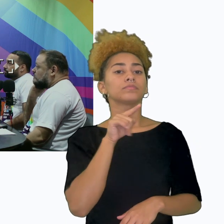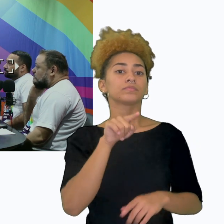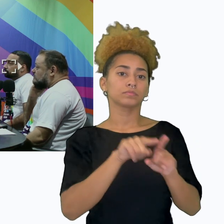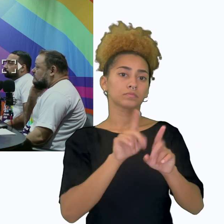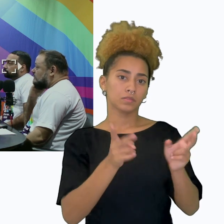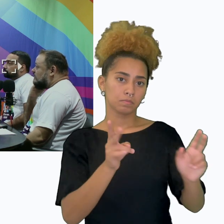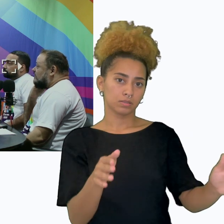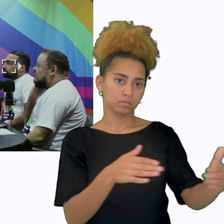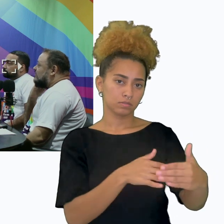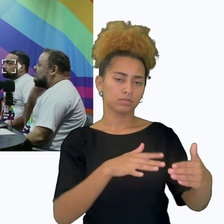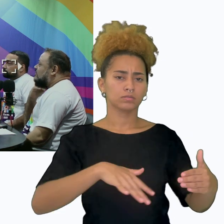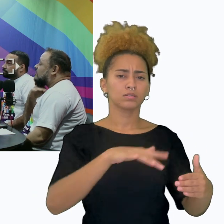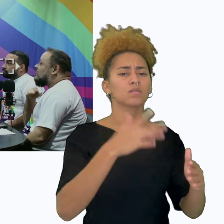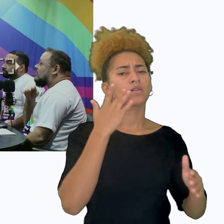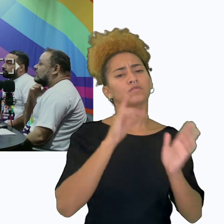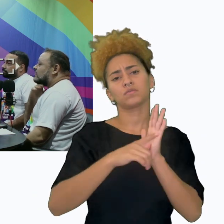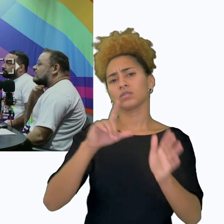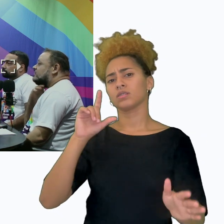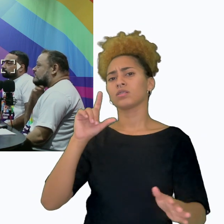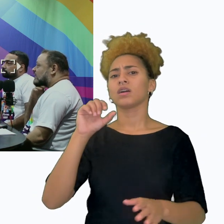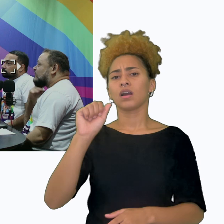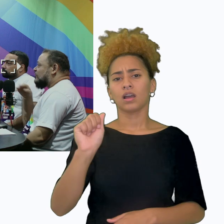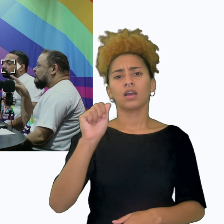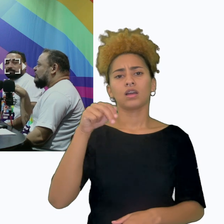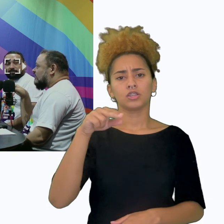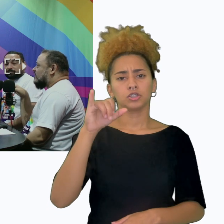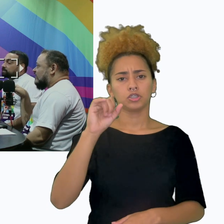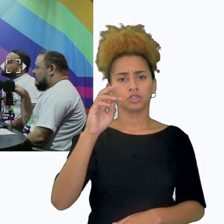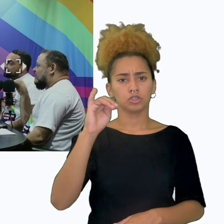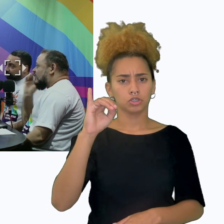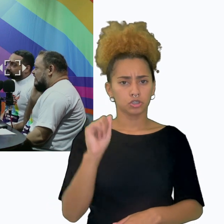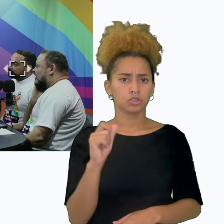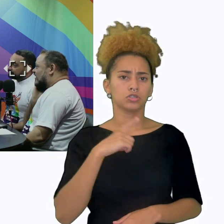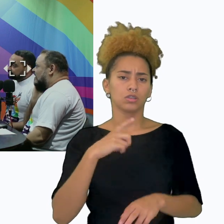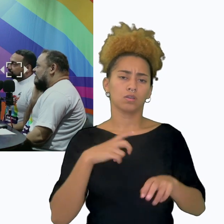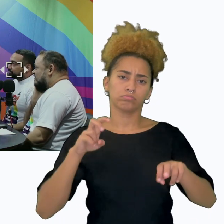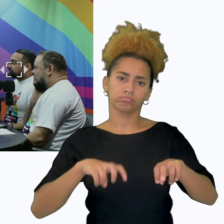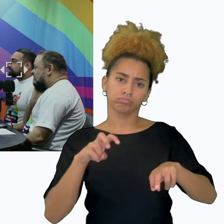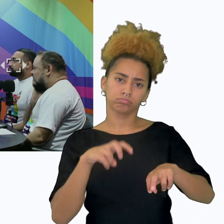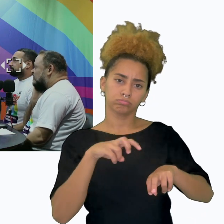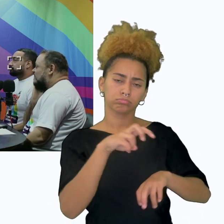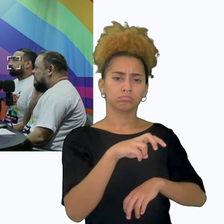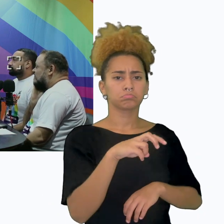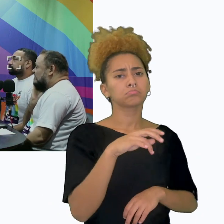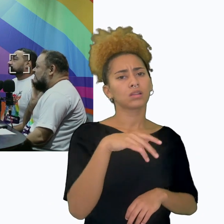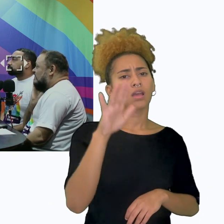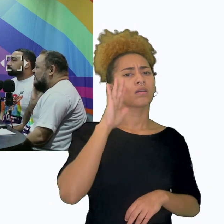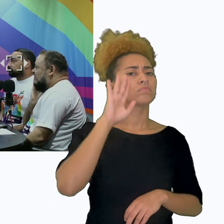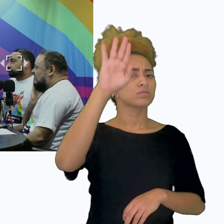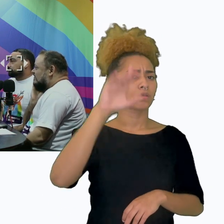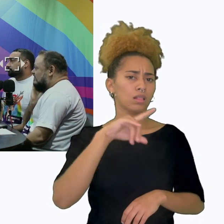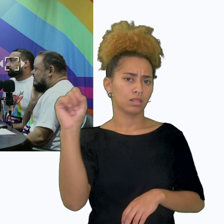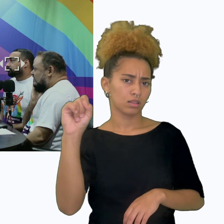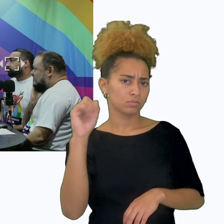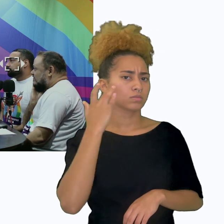Anistia, é da época da Style também, né, Helena? Foi antes da Style. Anistia. Anistia Bar. Foi Era- antes. Tinha uma escadinha. Acho que era um bar mais